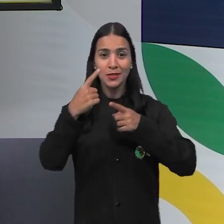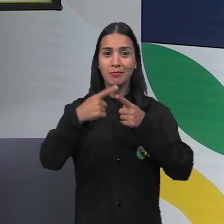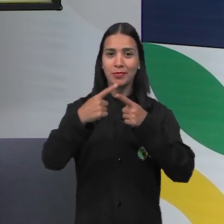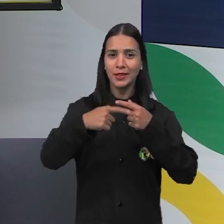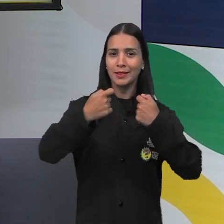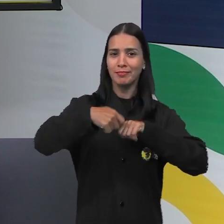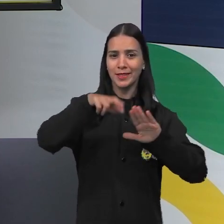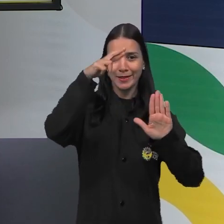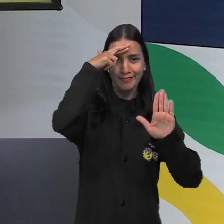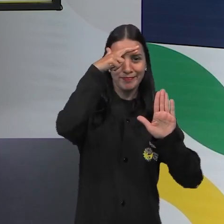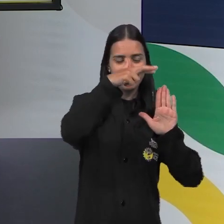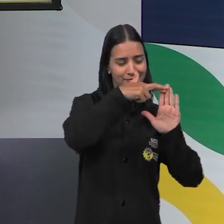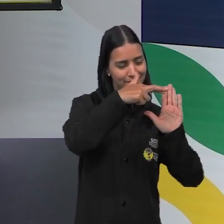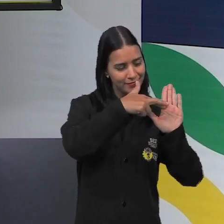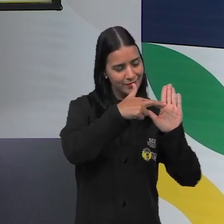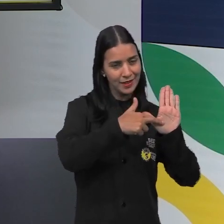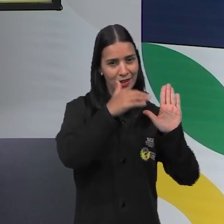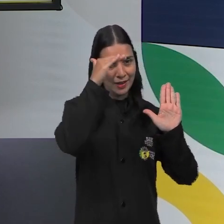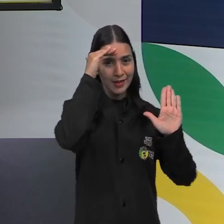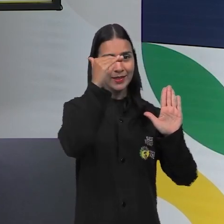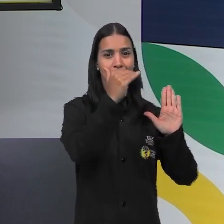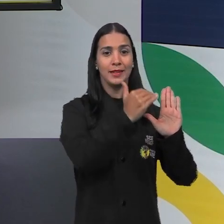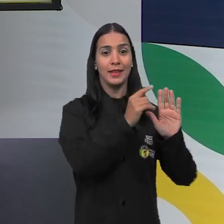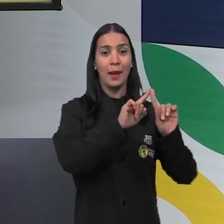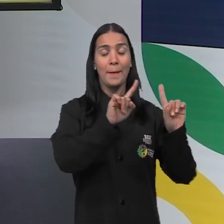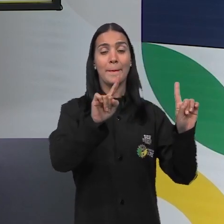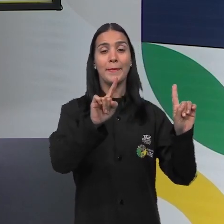gente começa a adotá-las dentro de uma concepção